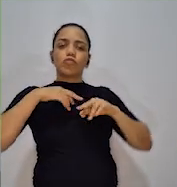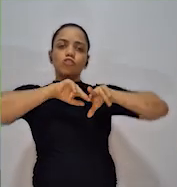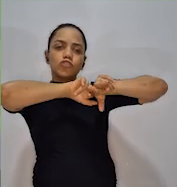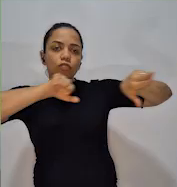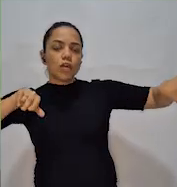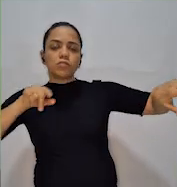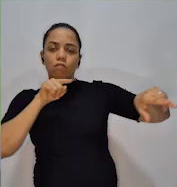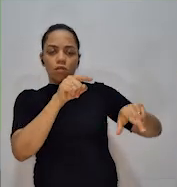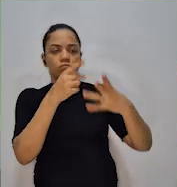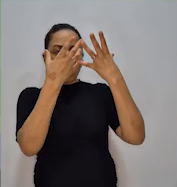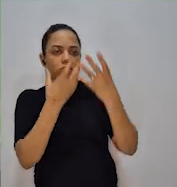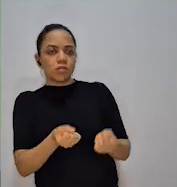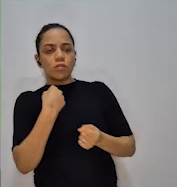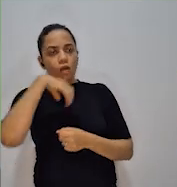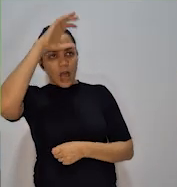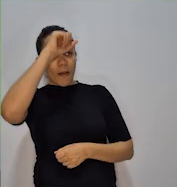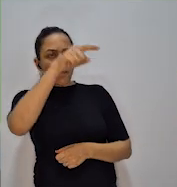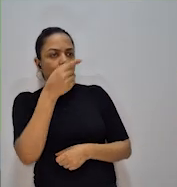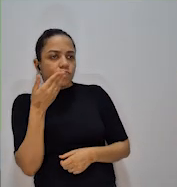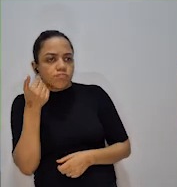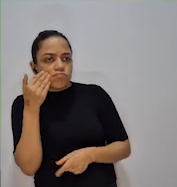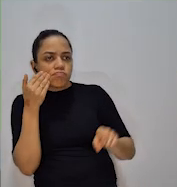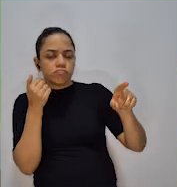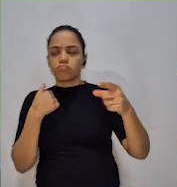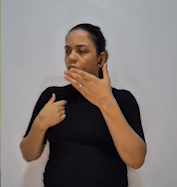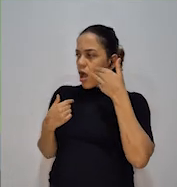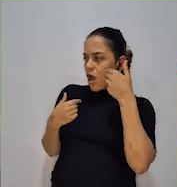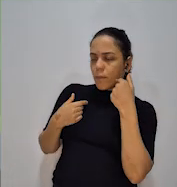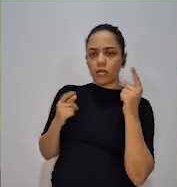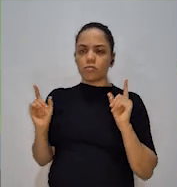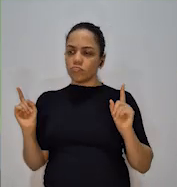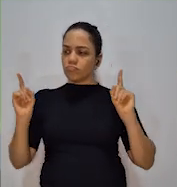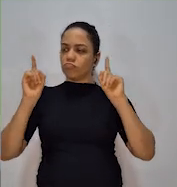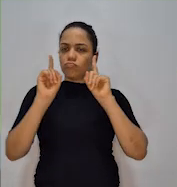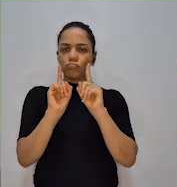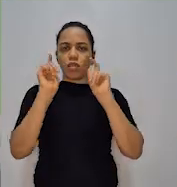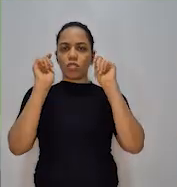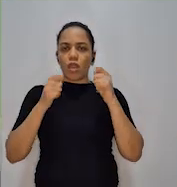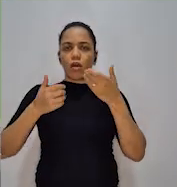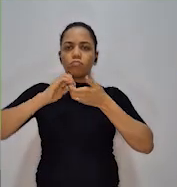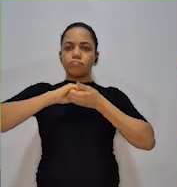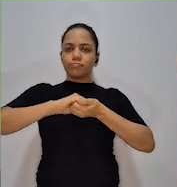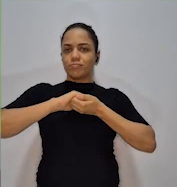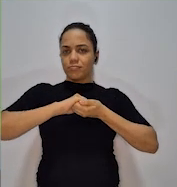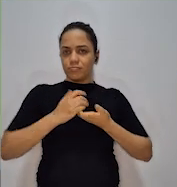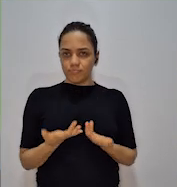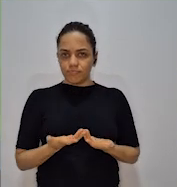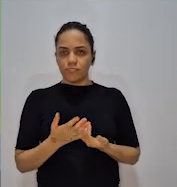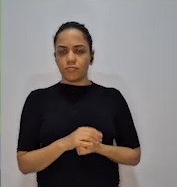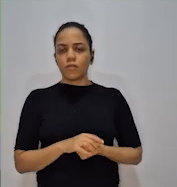um conflito de aprendizagem, é um conflito de colaboração, né? E o outro tema é o viés inconsciente,